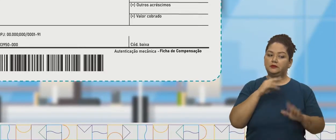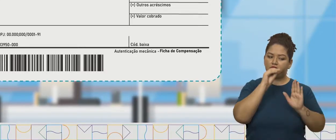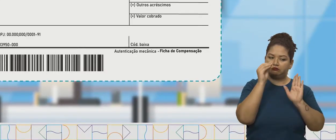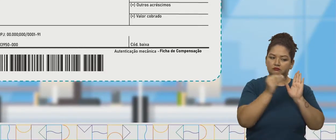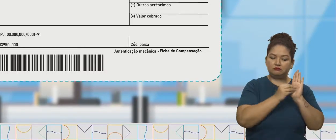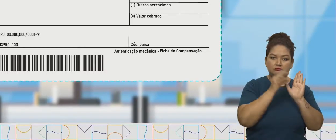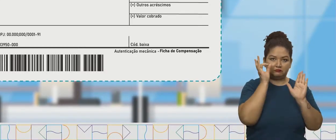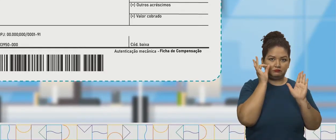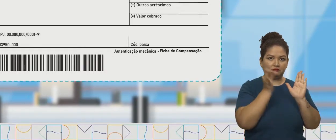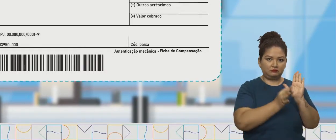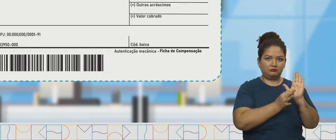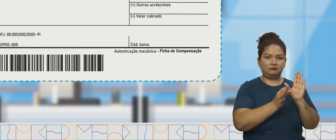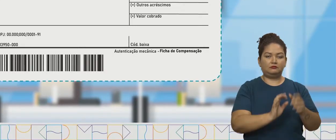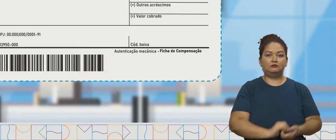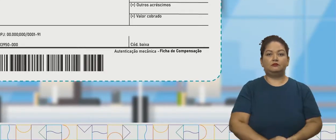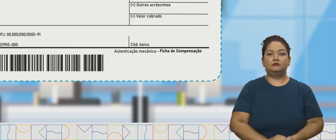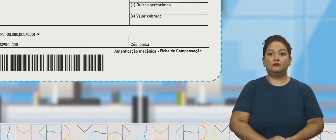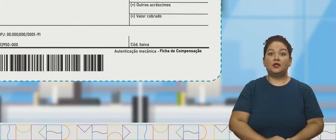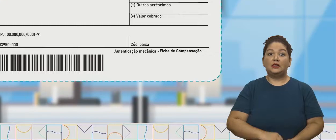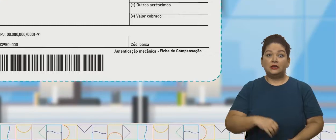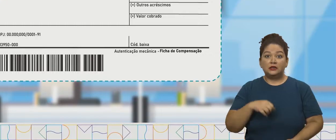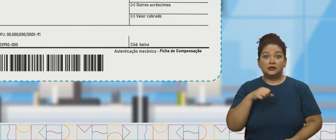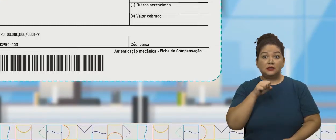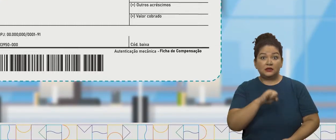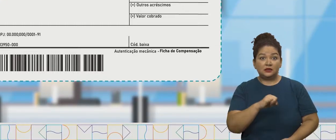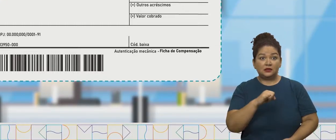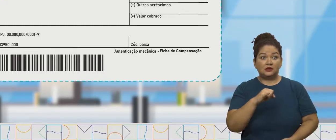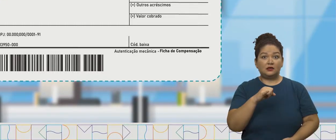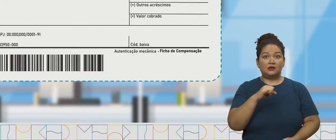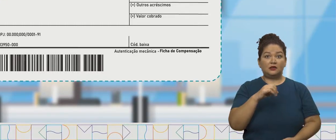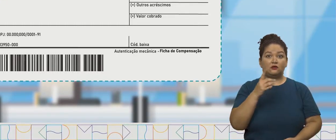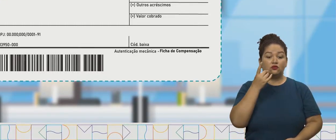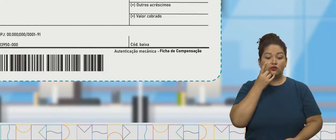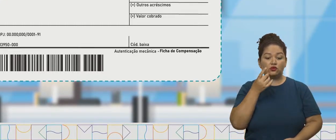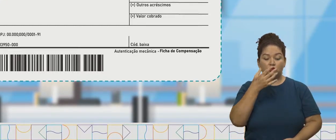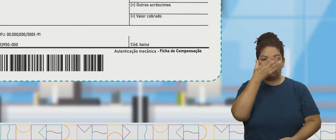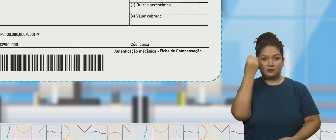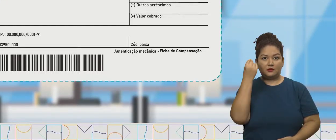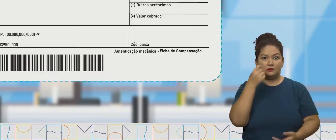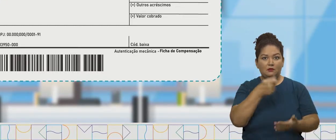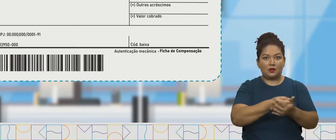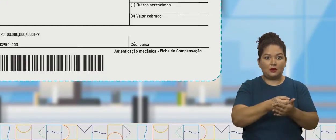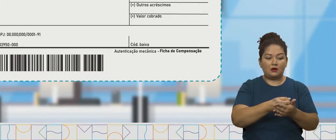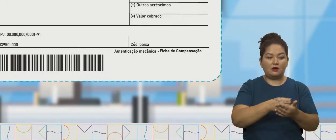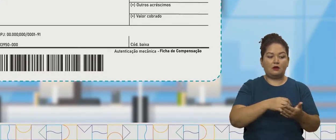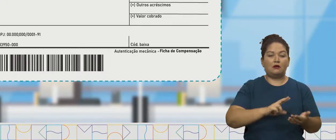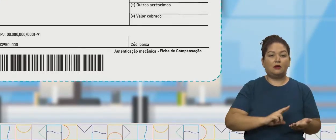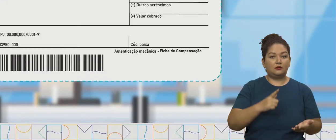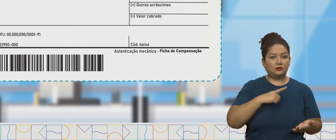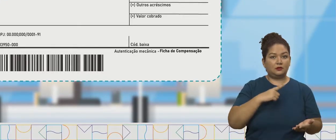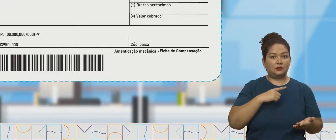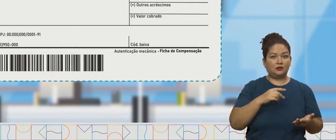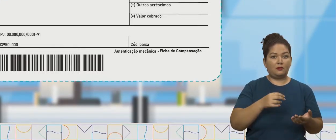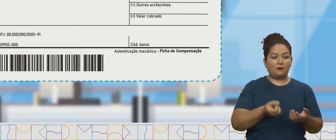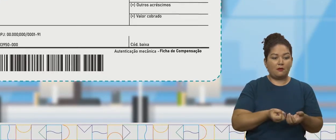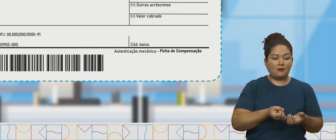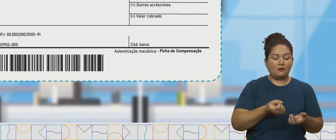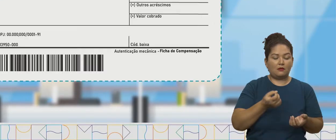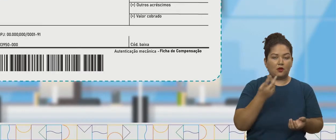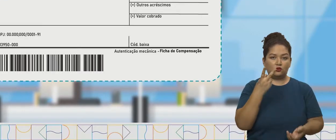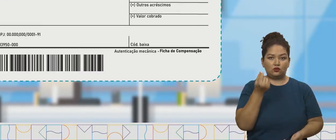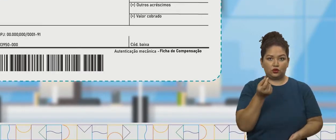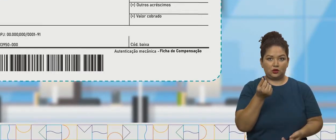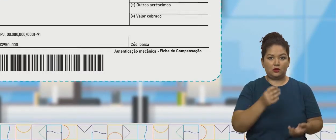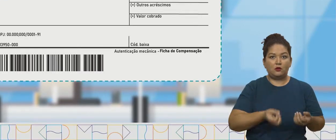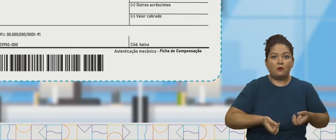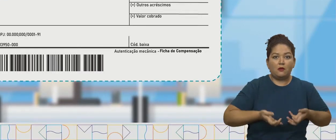sobre cobranças adicionais como multa e juros, caso a fatura não seja paga na data. Na sequência, temos em